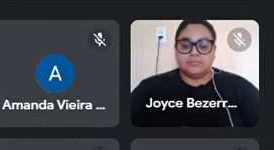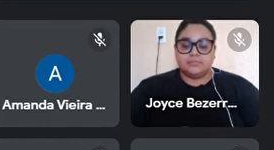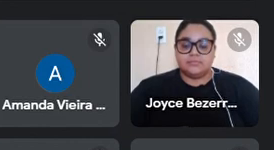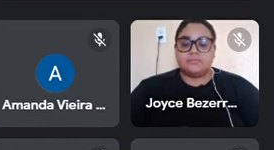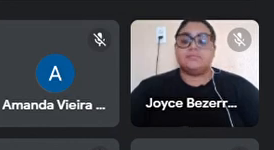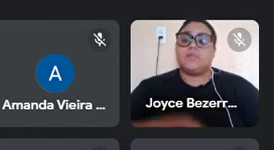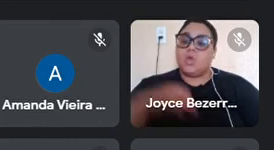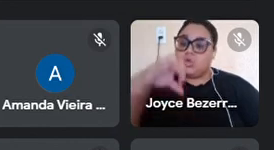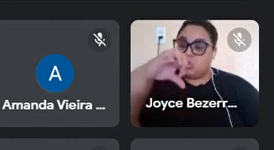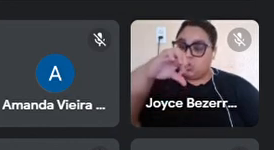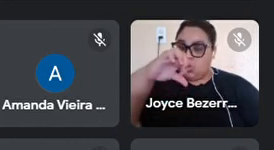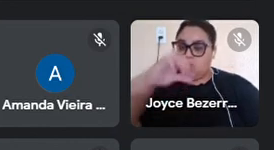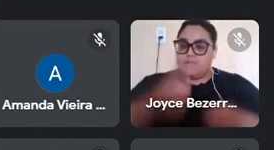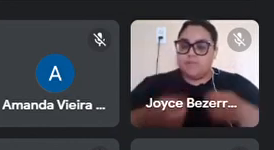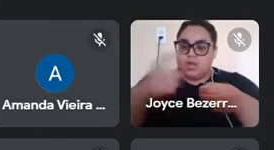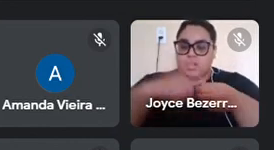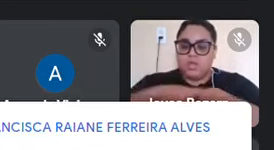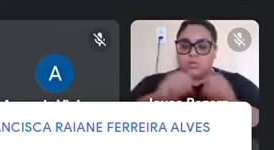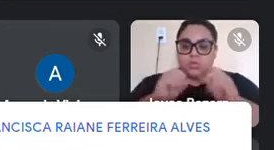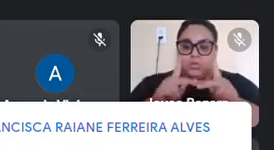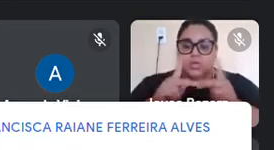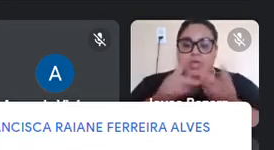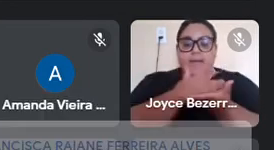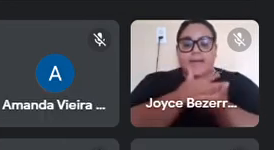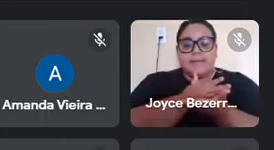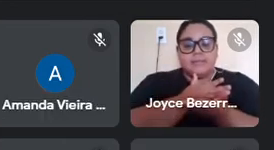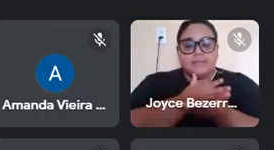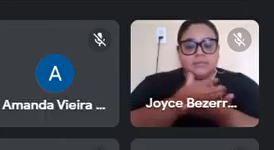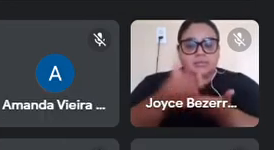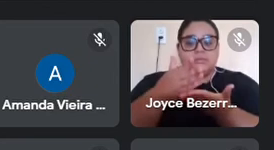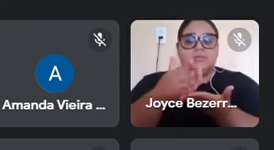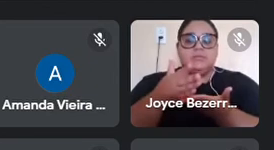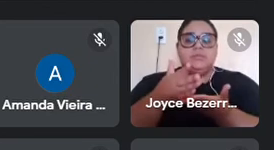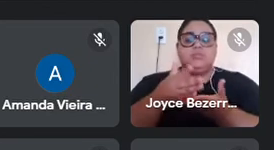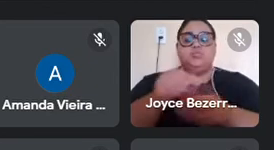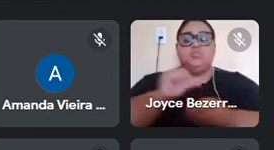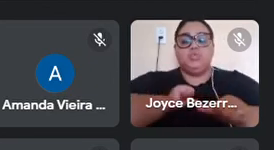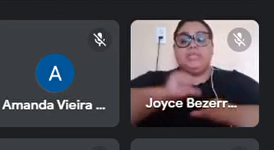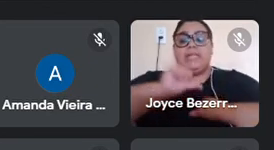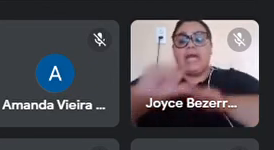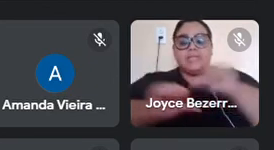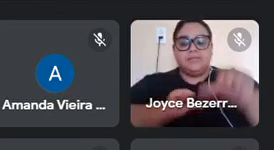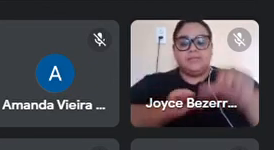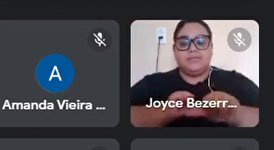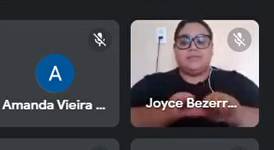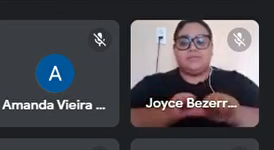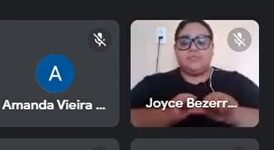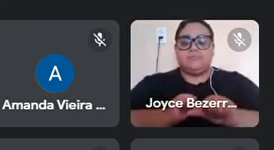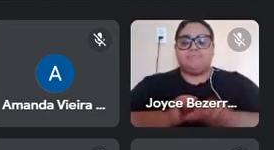9 horas, né? Pronto, a gente inicia os transplantes, viu? Então, até já já.